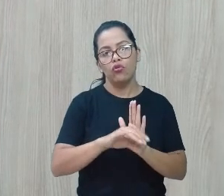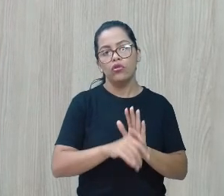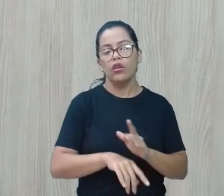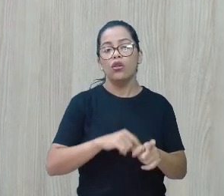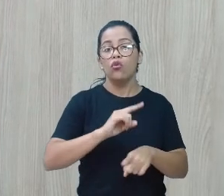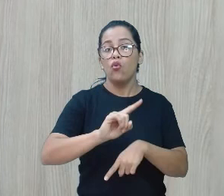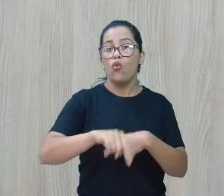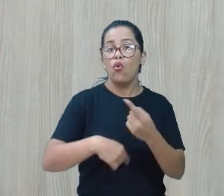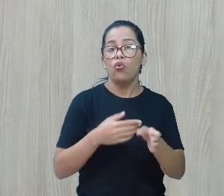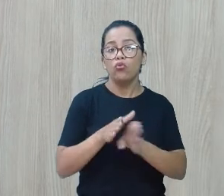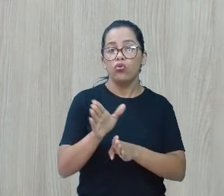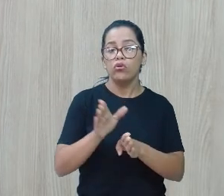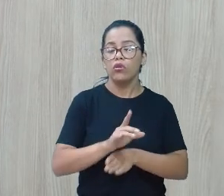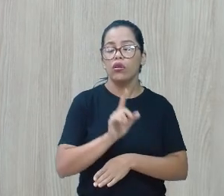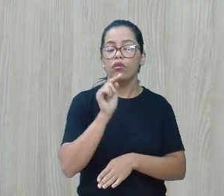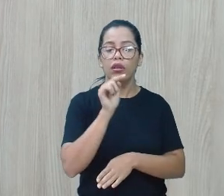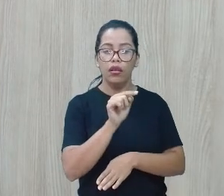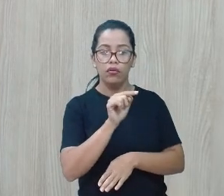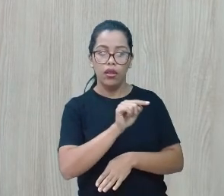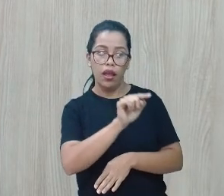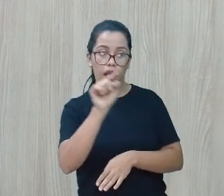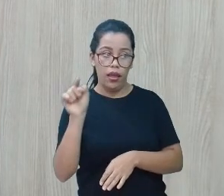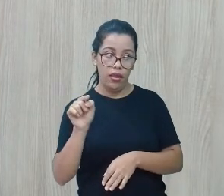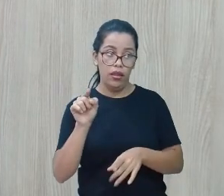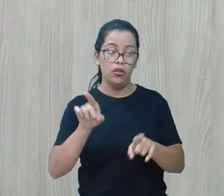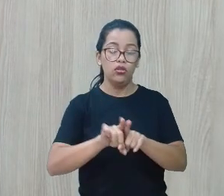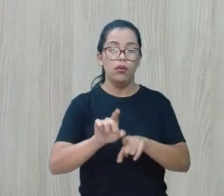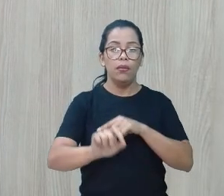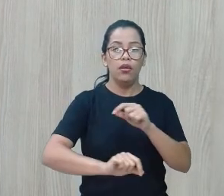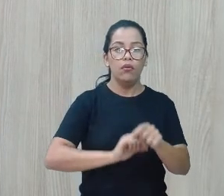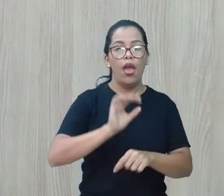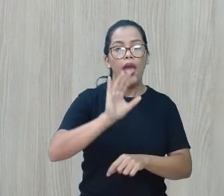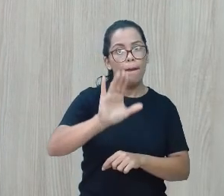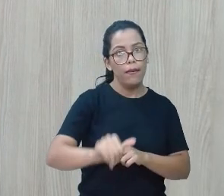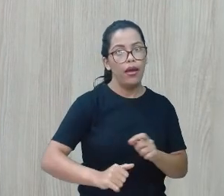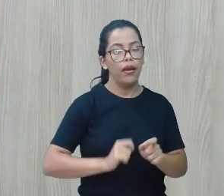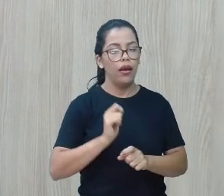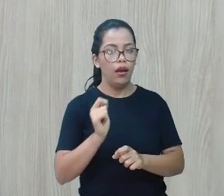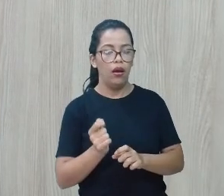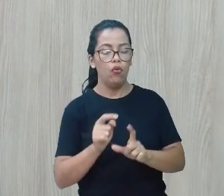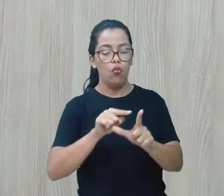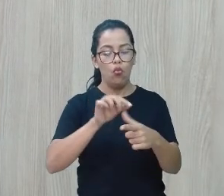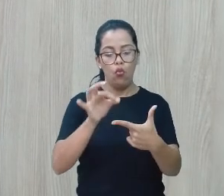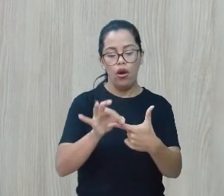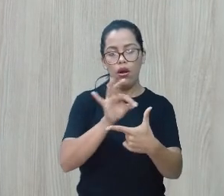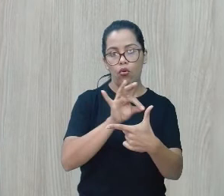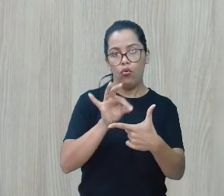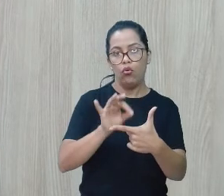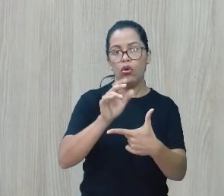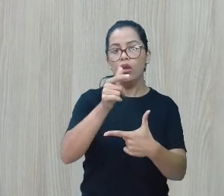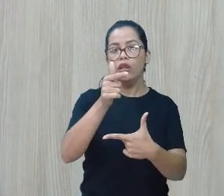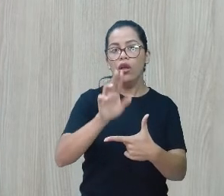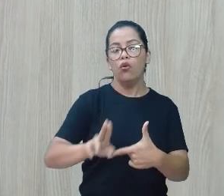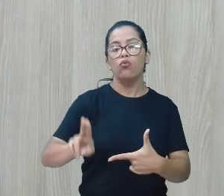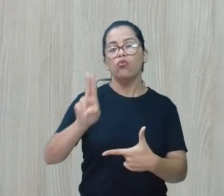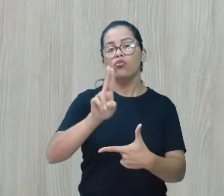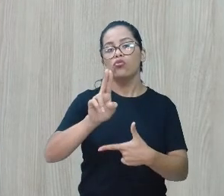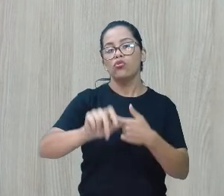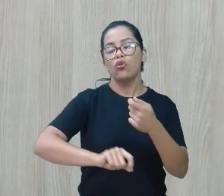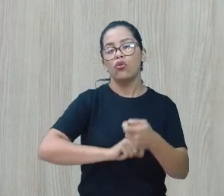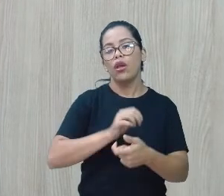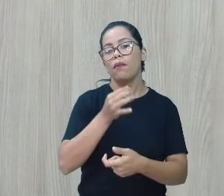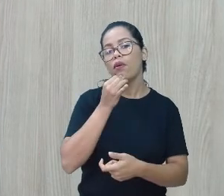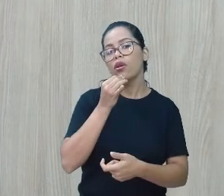eles é pegar aqueles ângulos lá que foram os utilizados há pouco, né? Que é dizer o seguinte, pega lá,